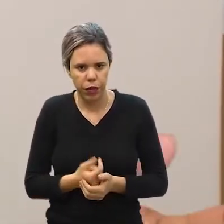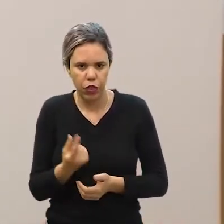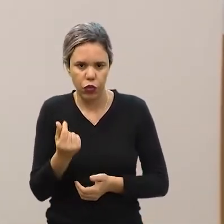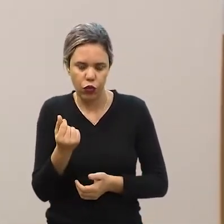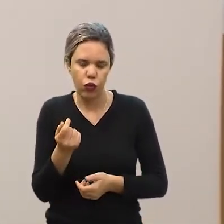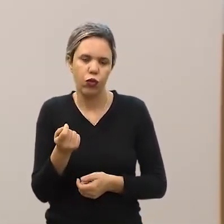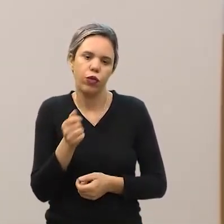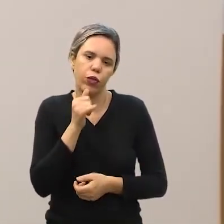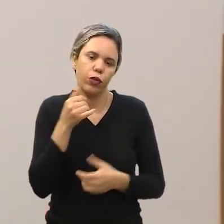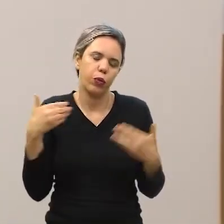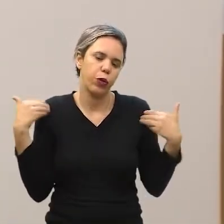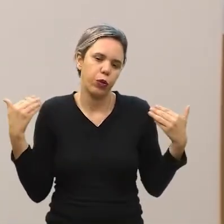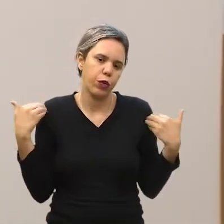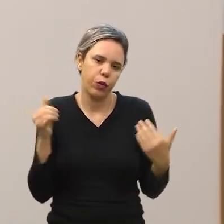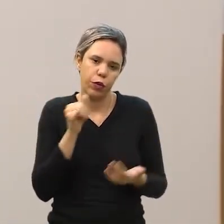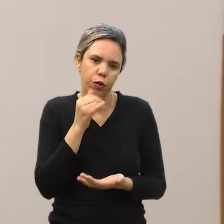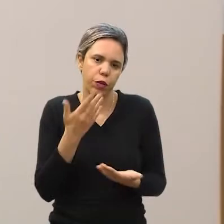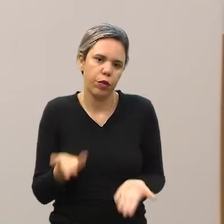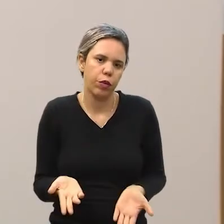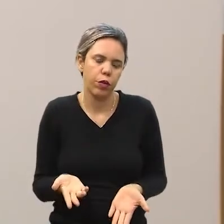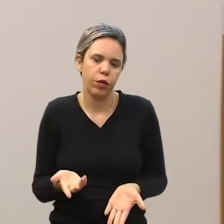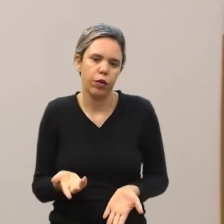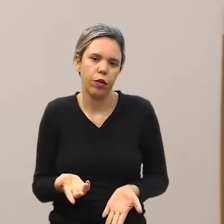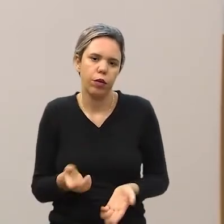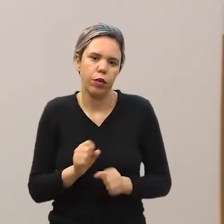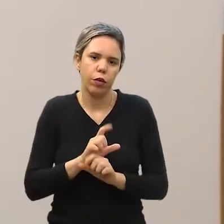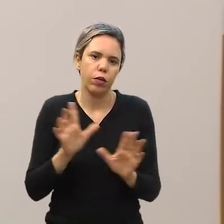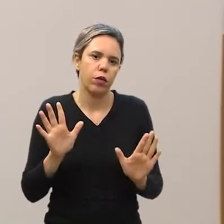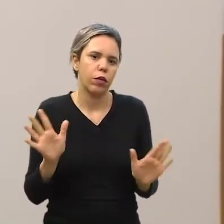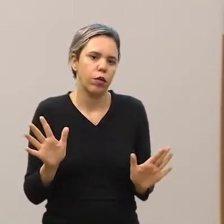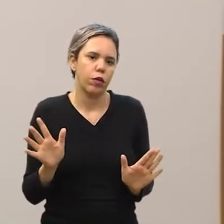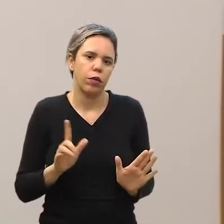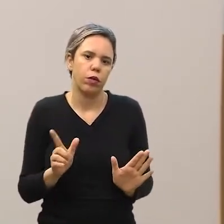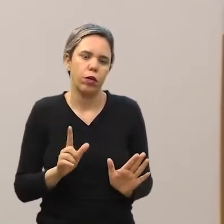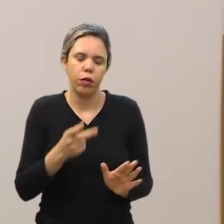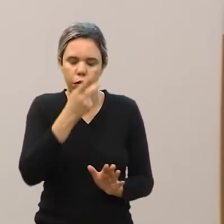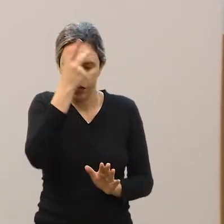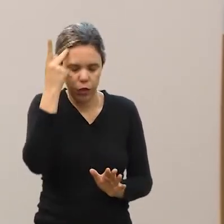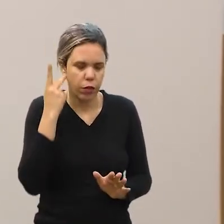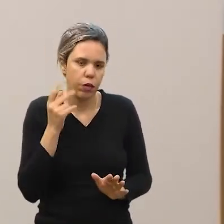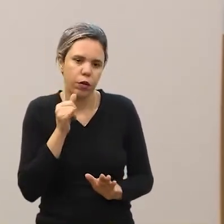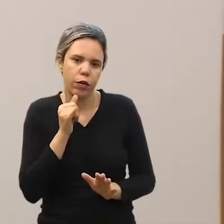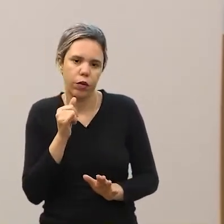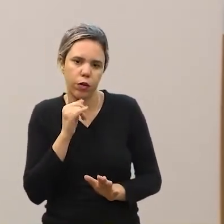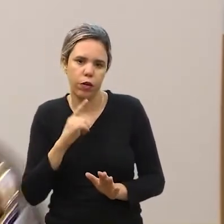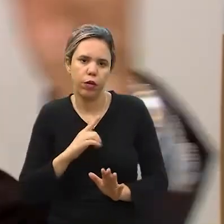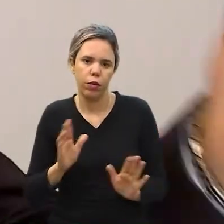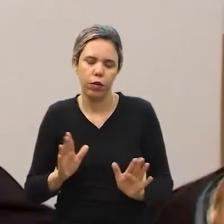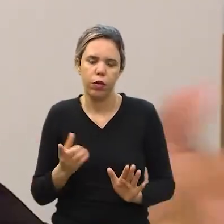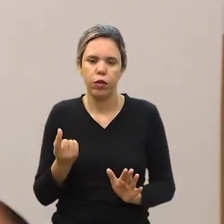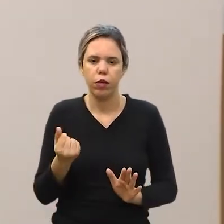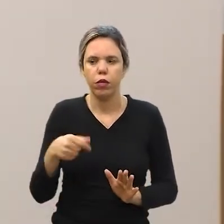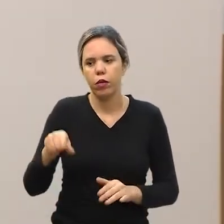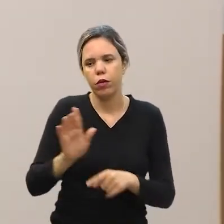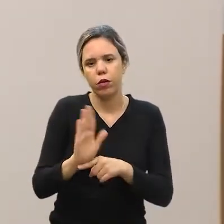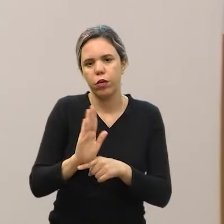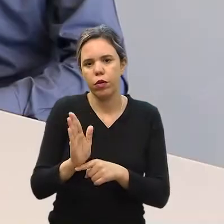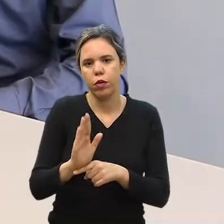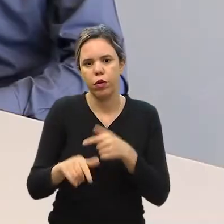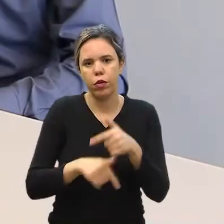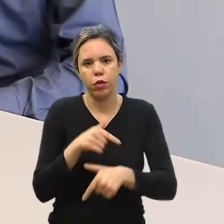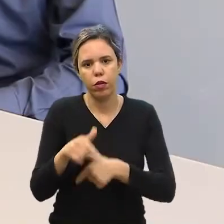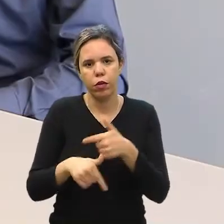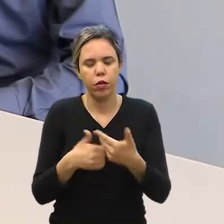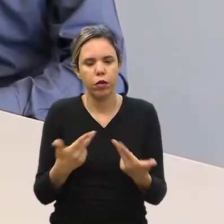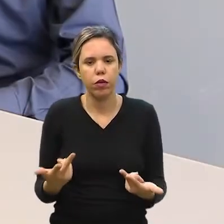dinheiro. A questão do lazer, por exemplo, é um exemplo clássico. Então a pessoa deixou de ir ao cinema para ter um serviço